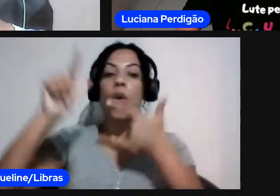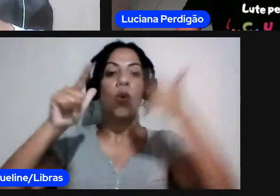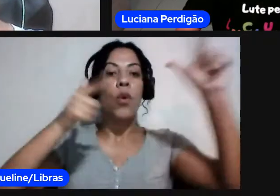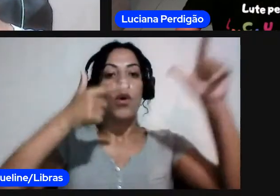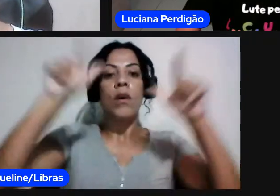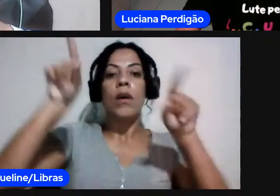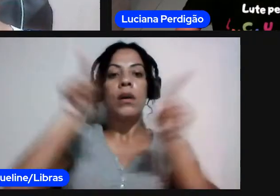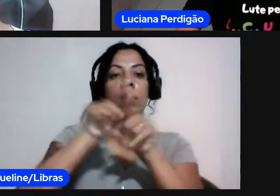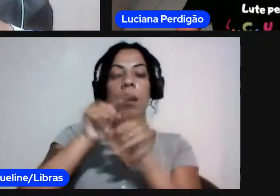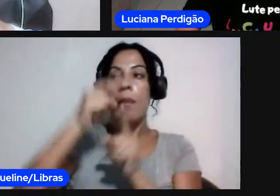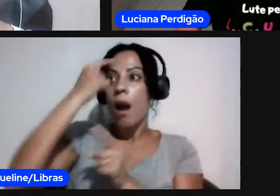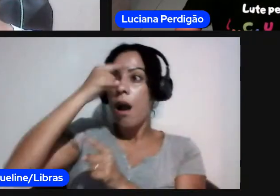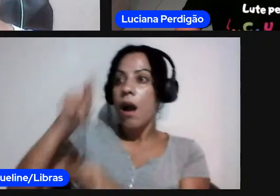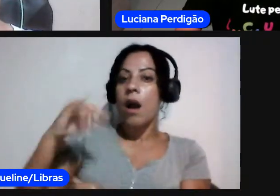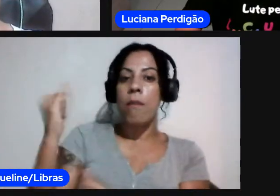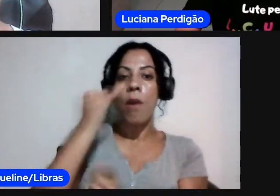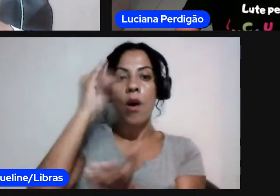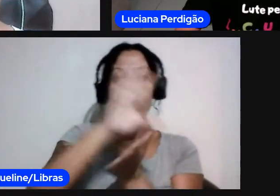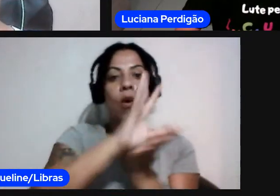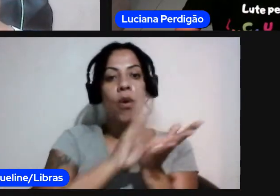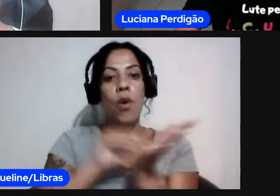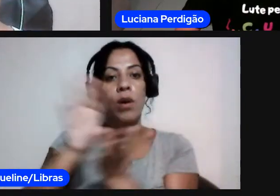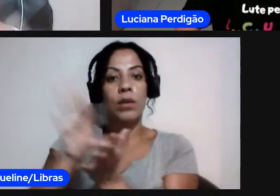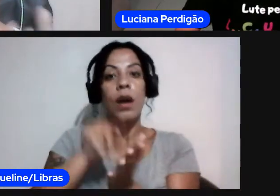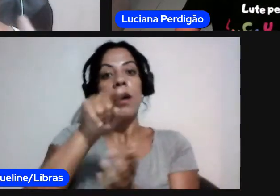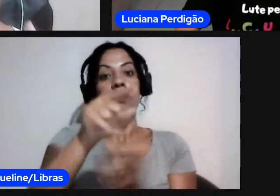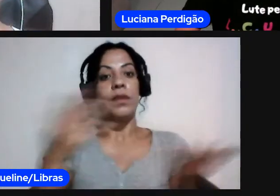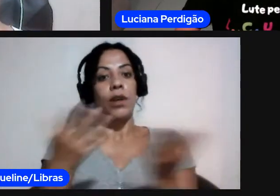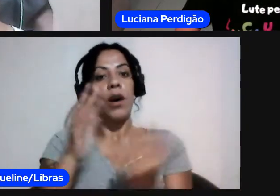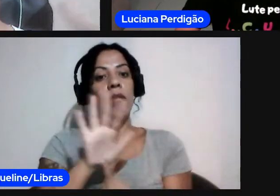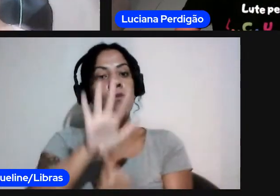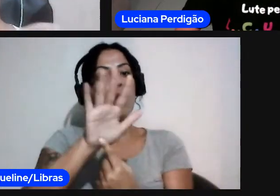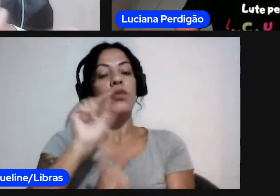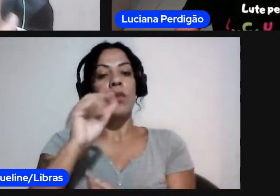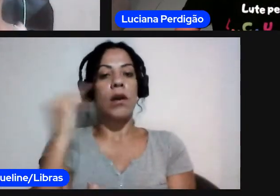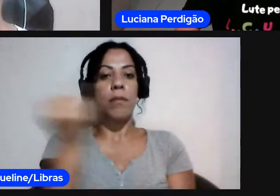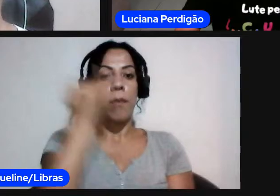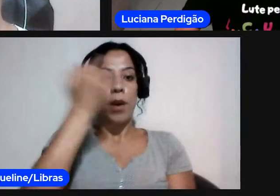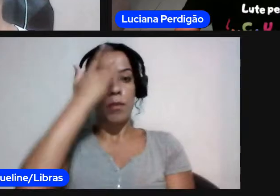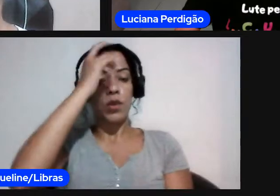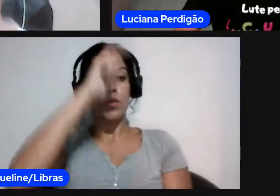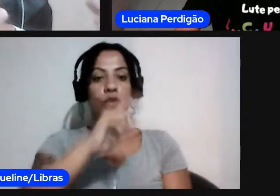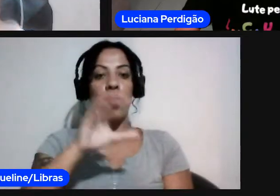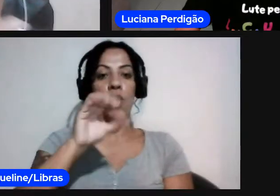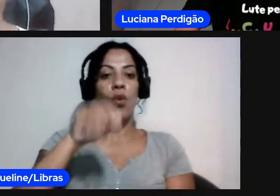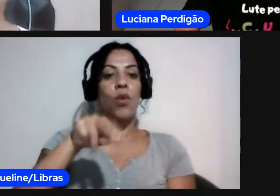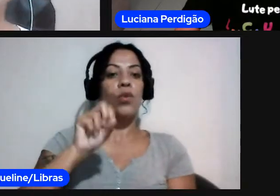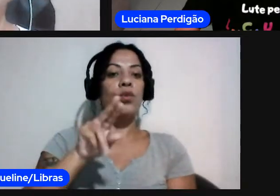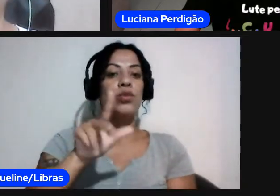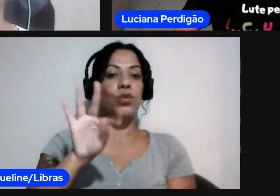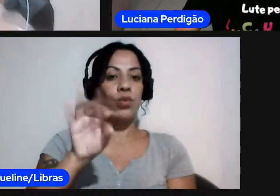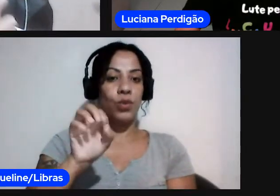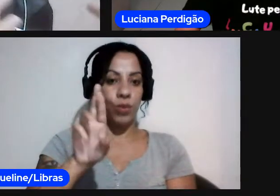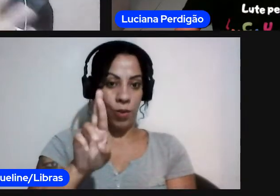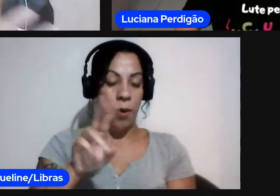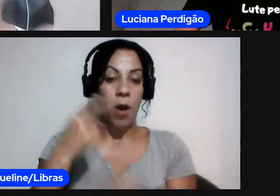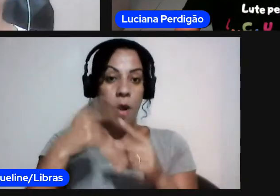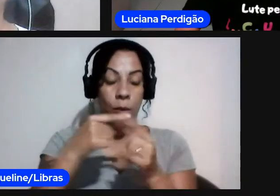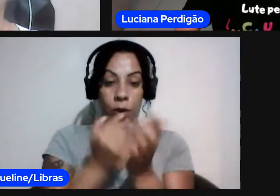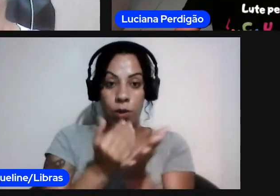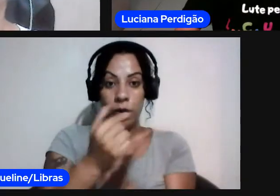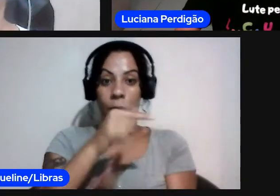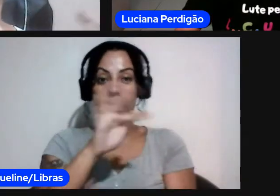você trazendo a importância do consultor, né? Que inicialmente o Felipe estava ali como esse parceiro que